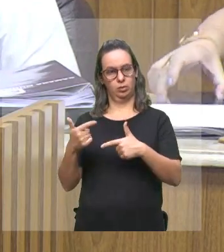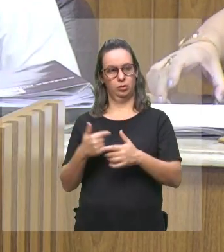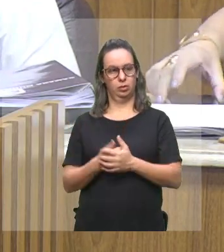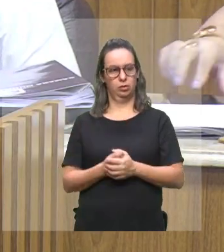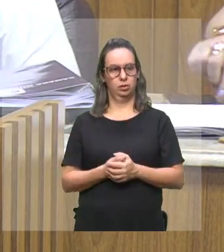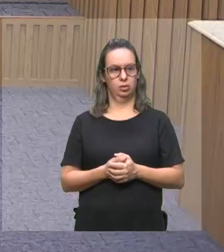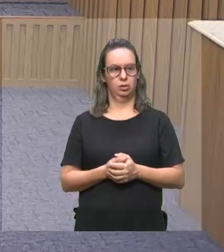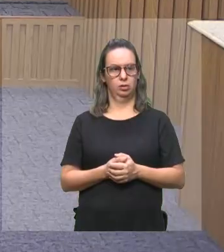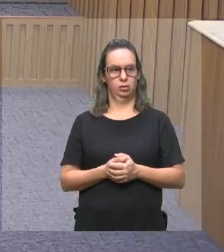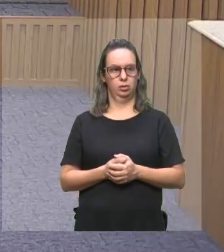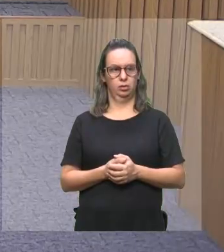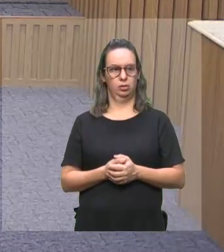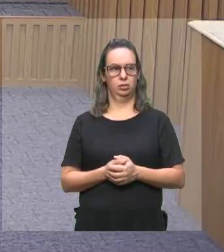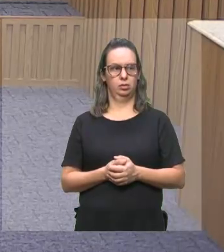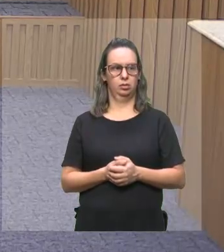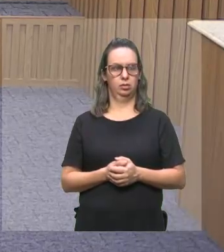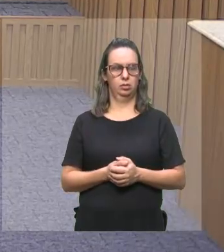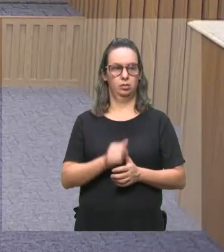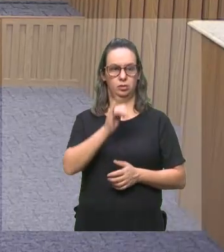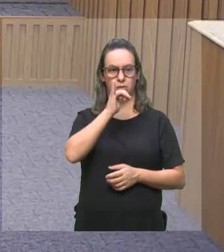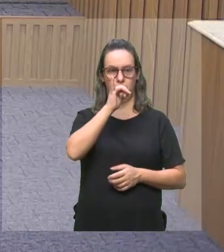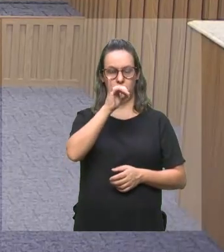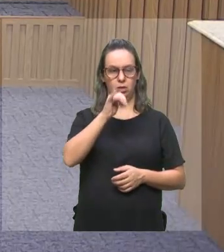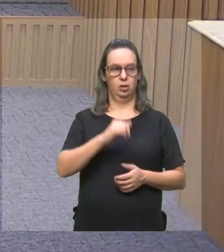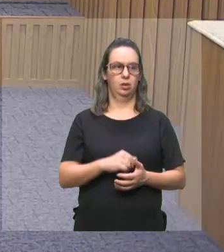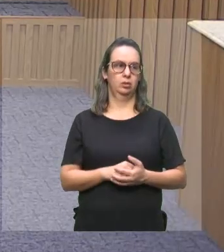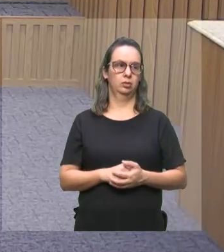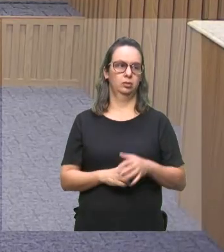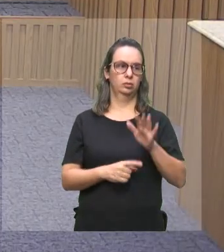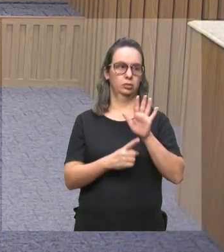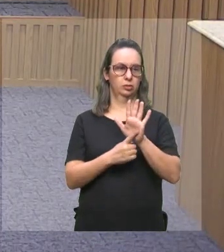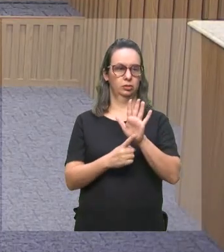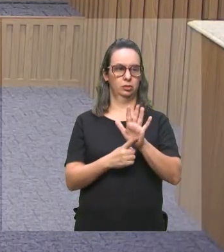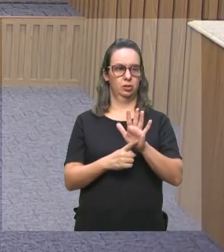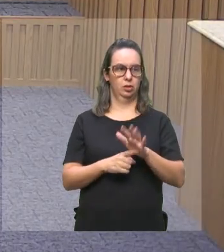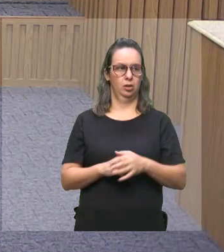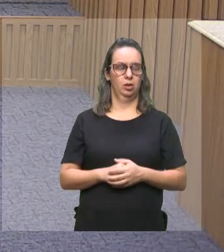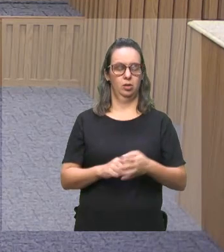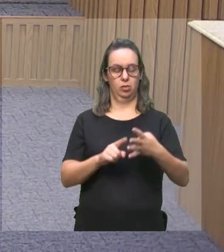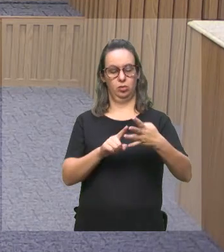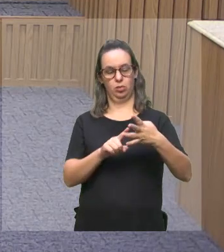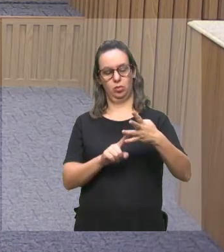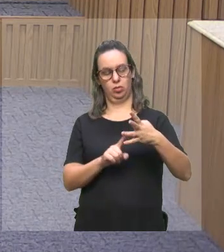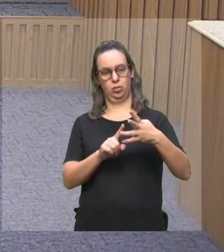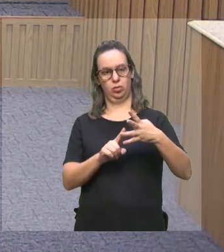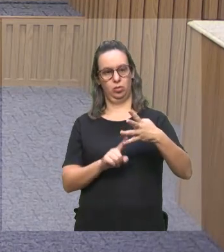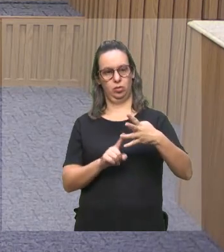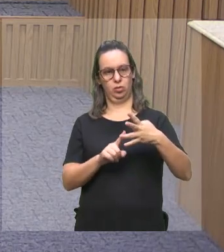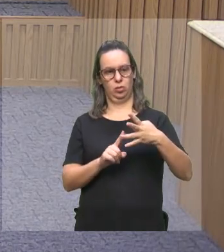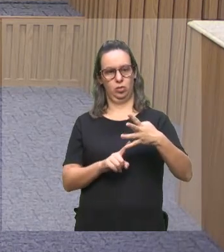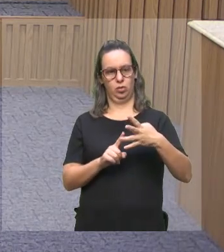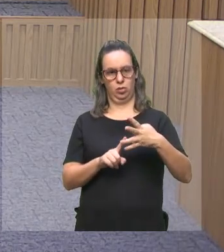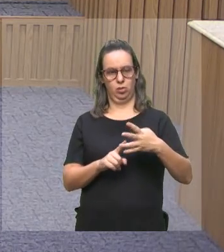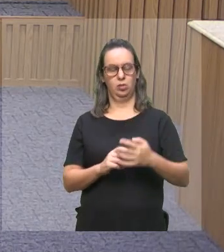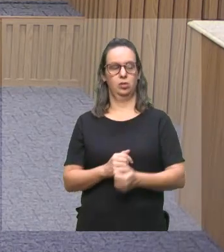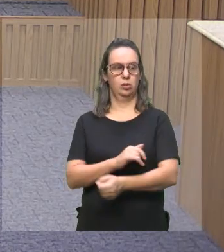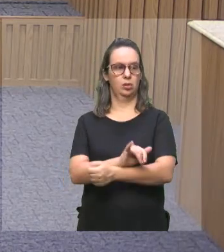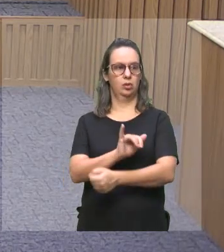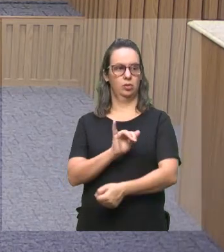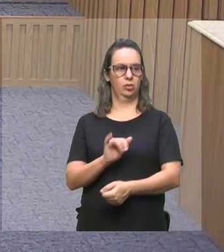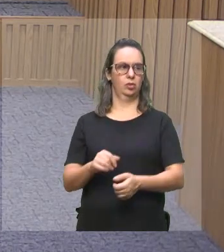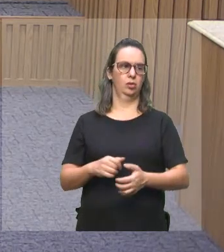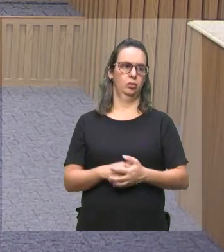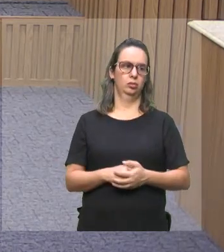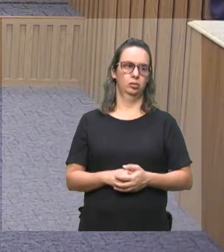tempo para, eventualmente, em outra sessão, apresentar novamente essa indignação, se nada